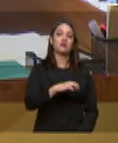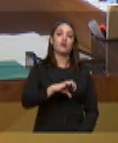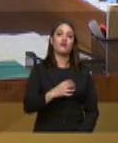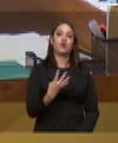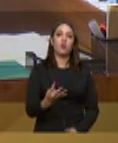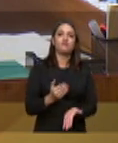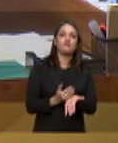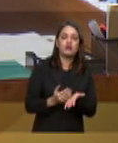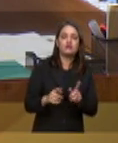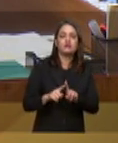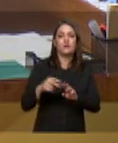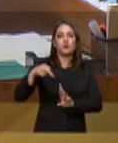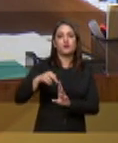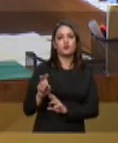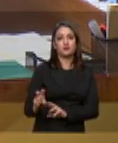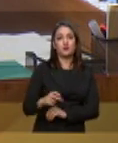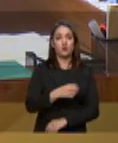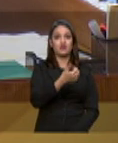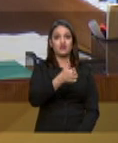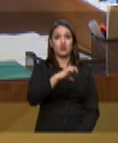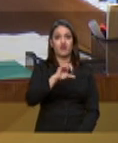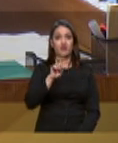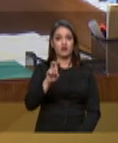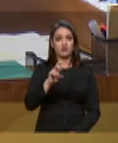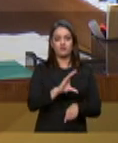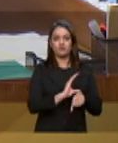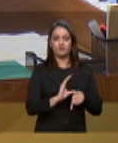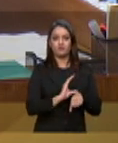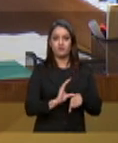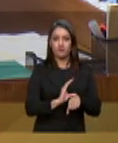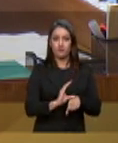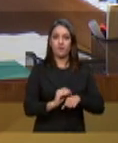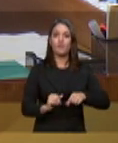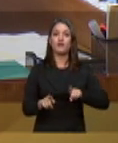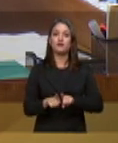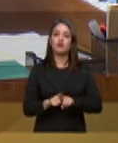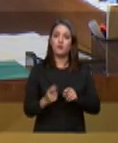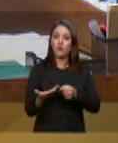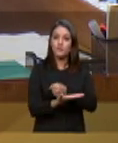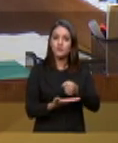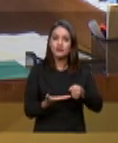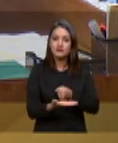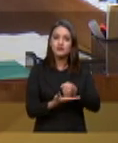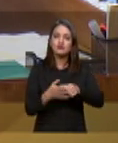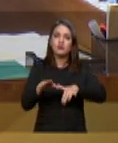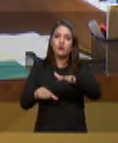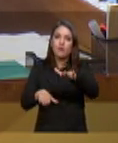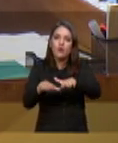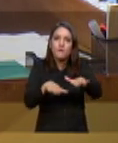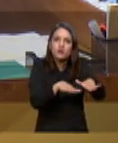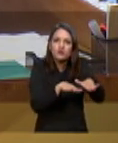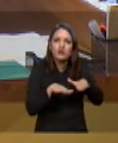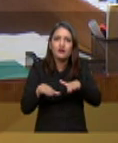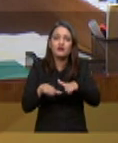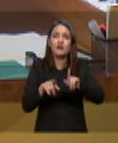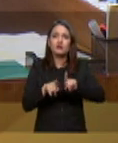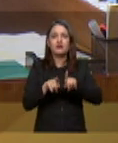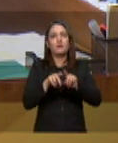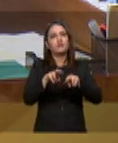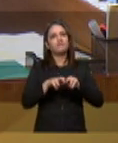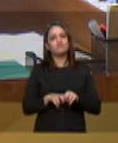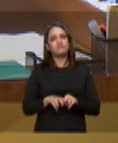5 e 195 da Constituição da República, bem como ao princípio da proporcionalidade sob a perspectiva